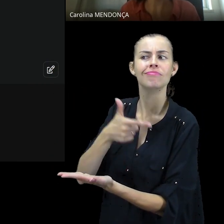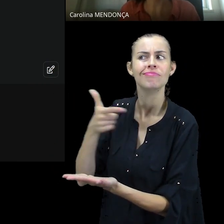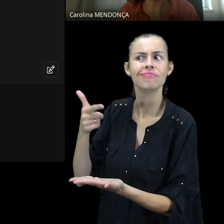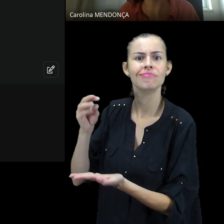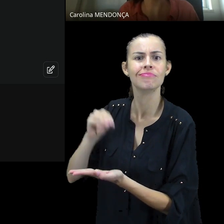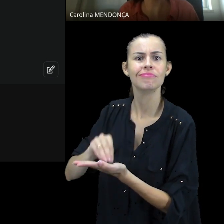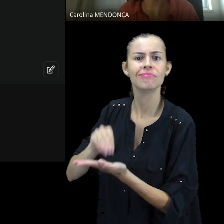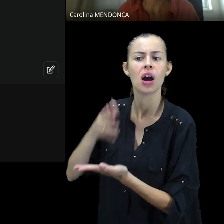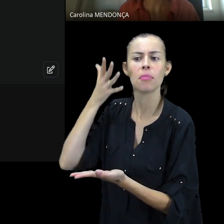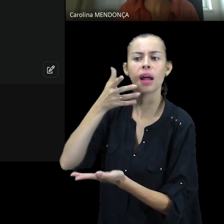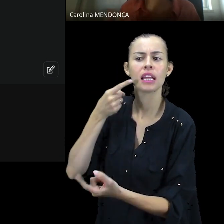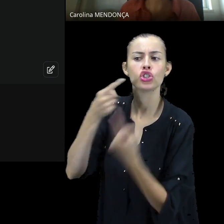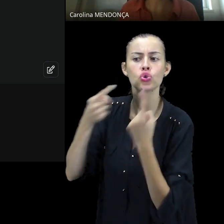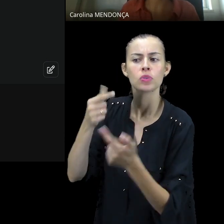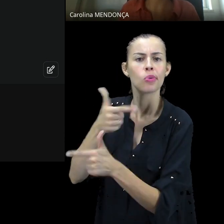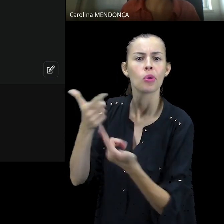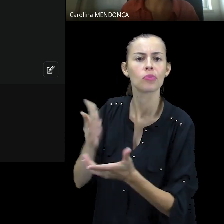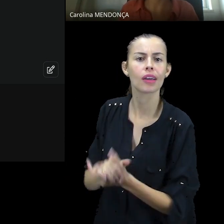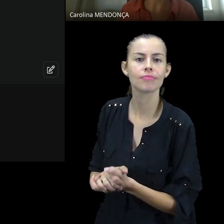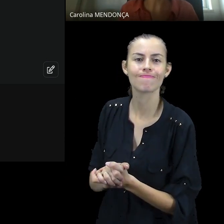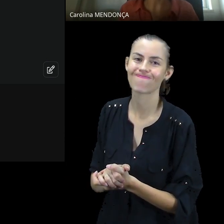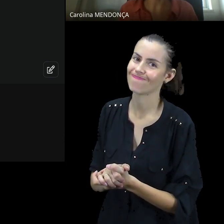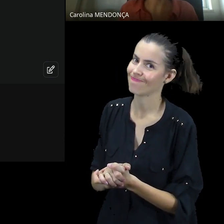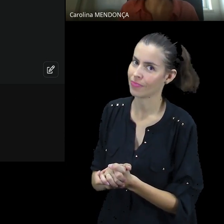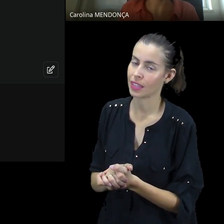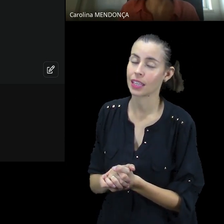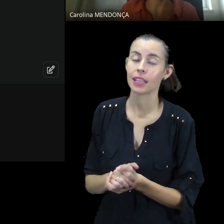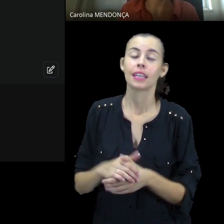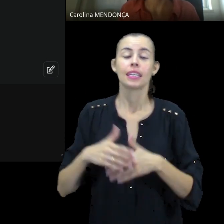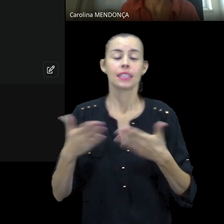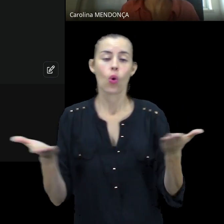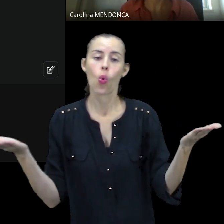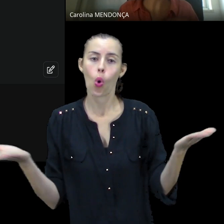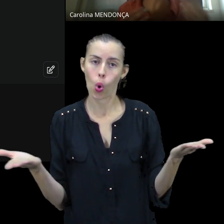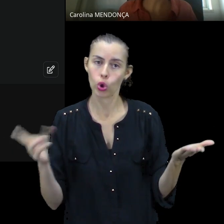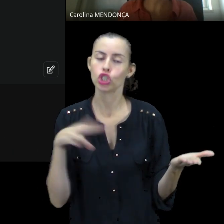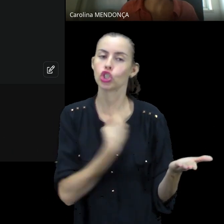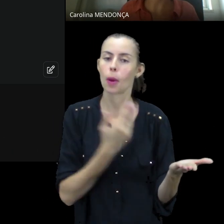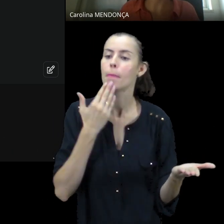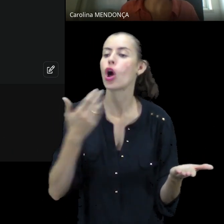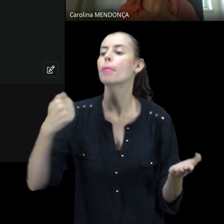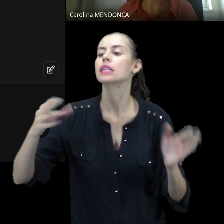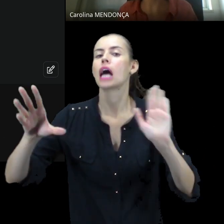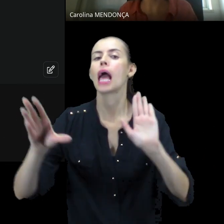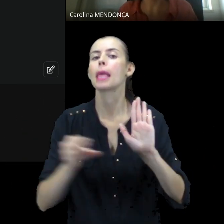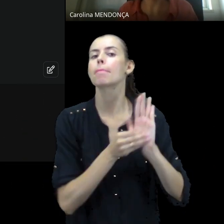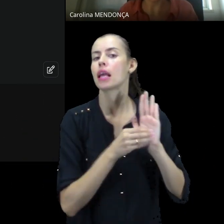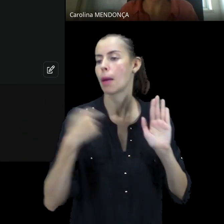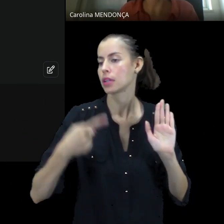e nas referências, porque do que adianta você me apresentar uma ementa de componente que faz uma discussão sobre